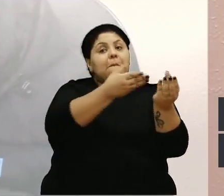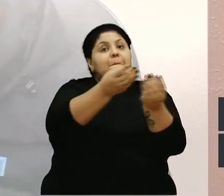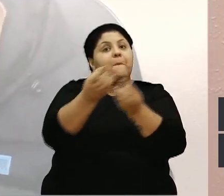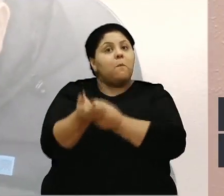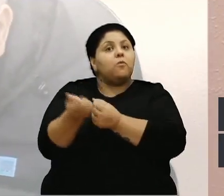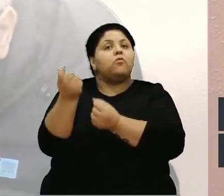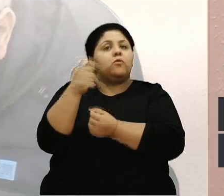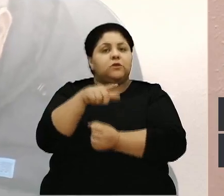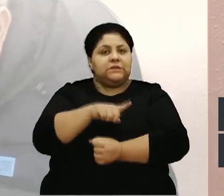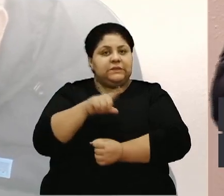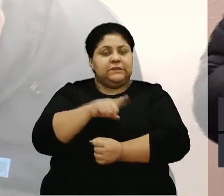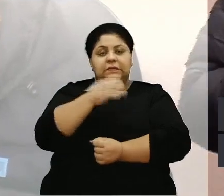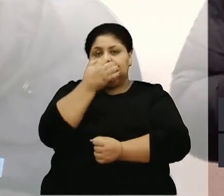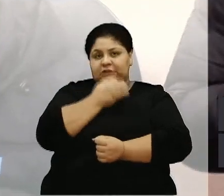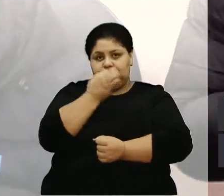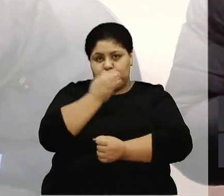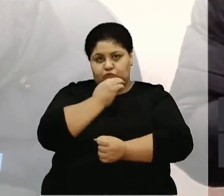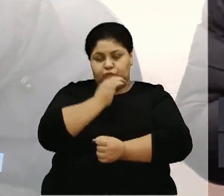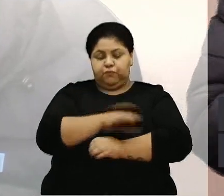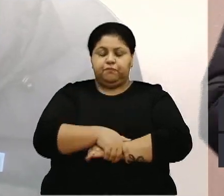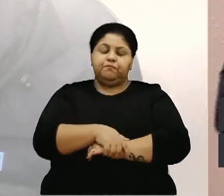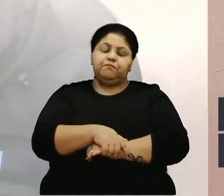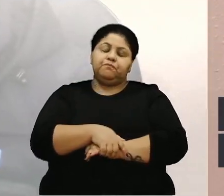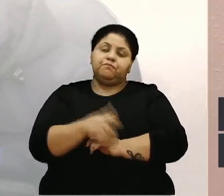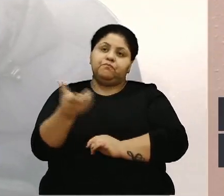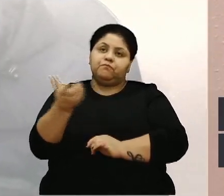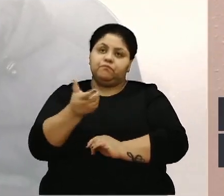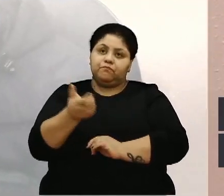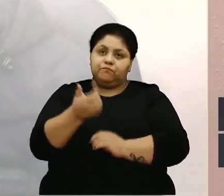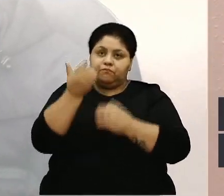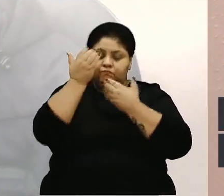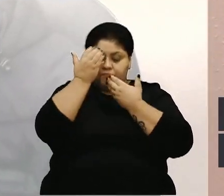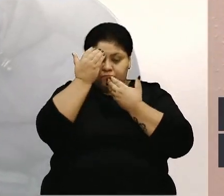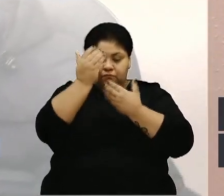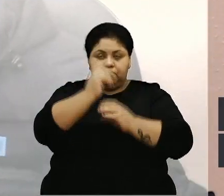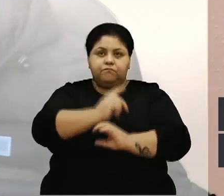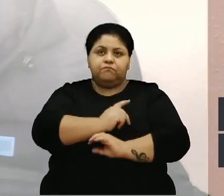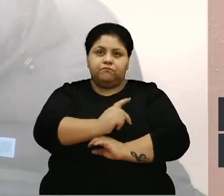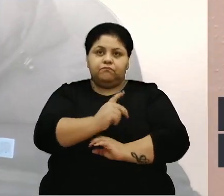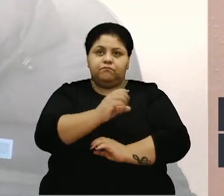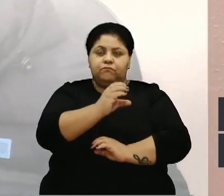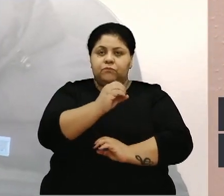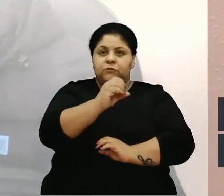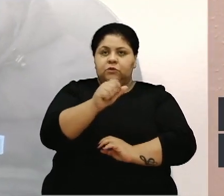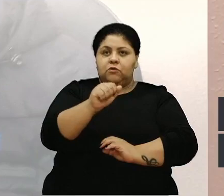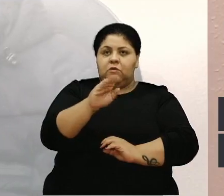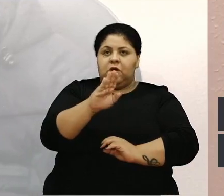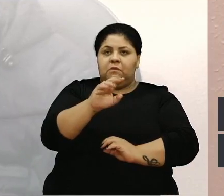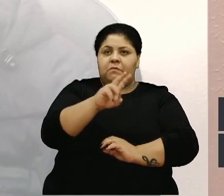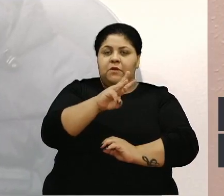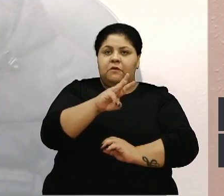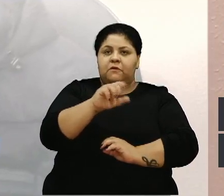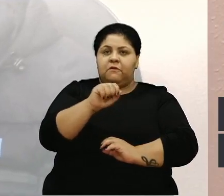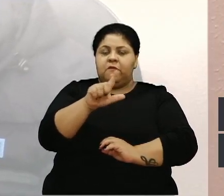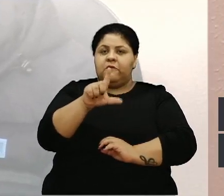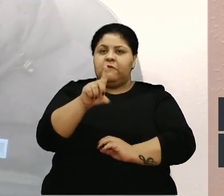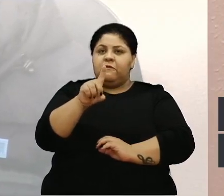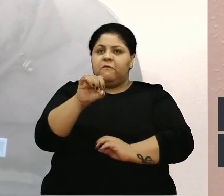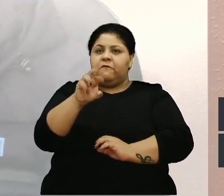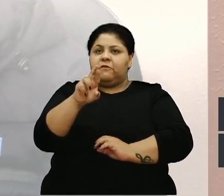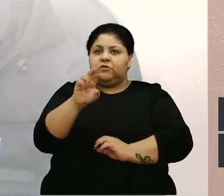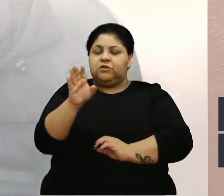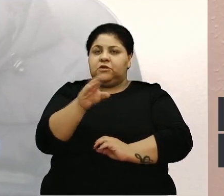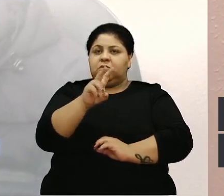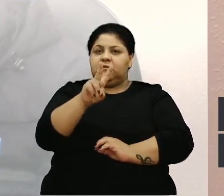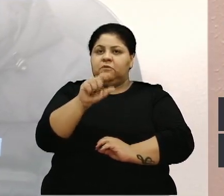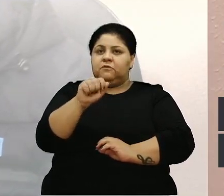ter em Caxias do Sul. Então, quero fazer uma saudação especial também ao presidente da UAB, Valdir Walter, que está aqui com toda a sua equipe,